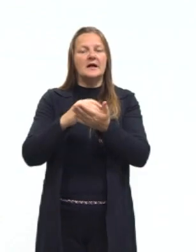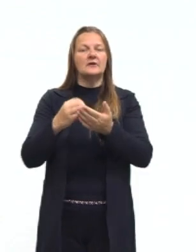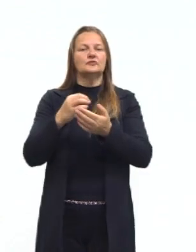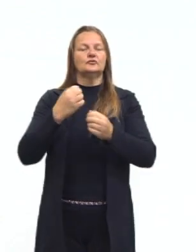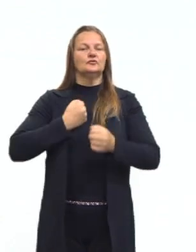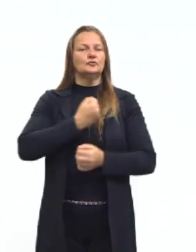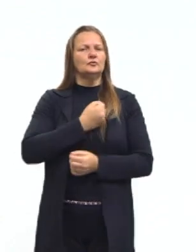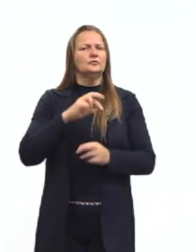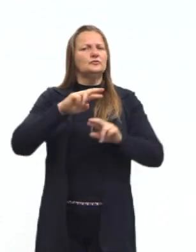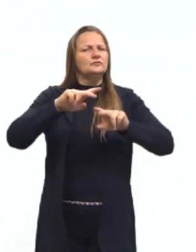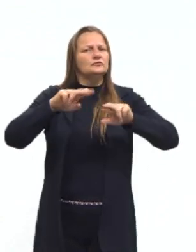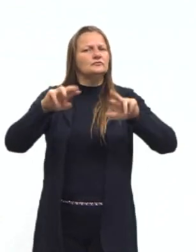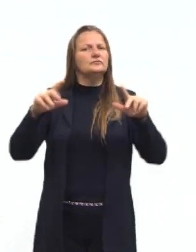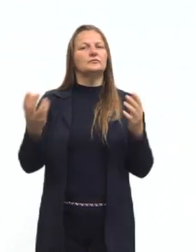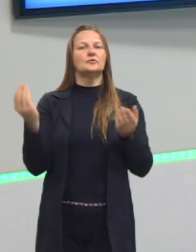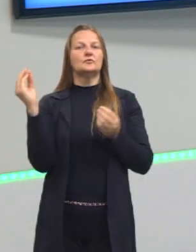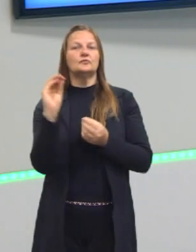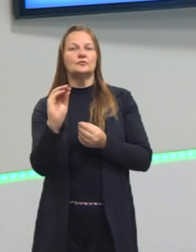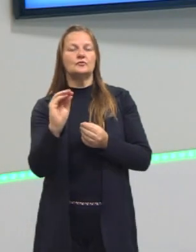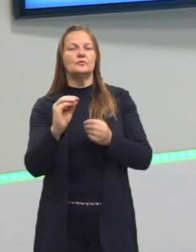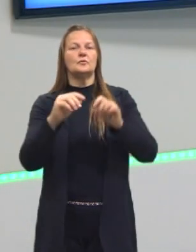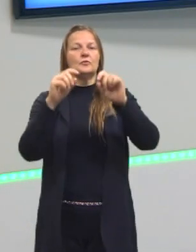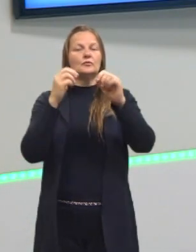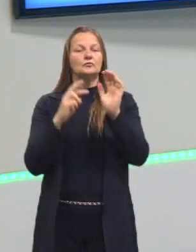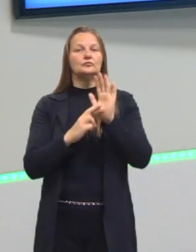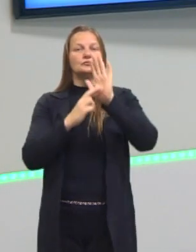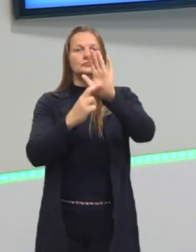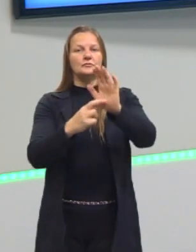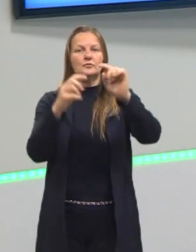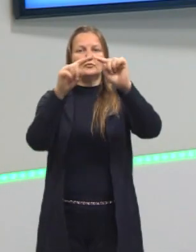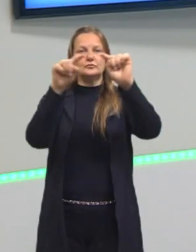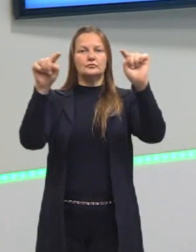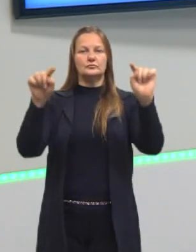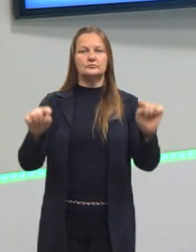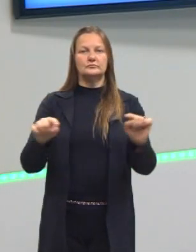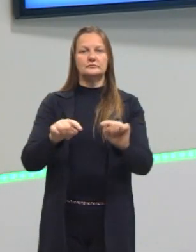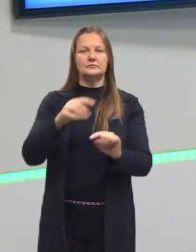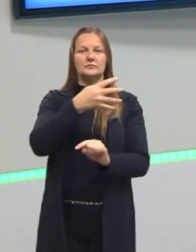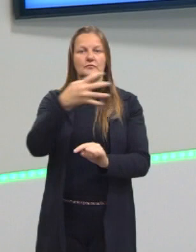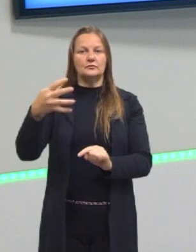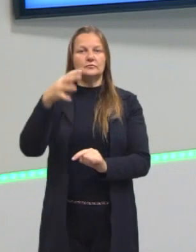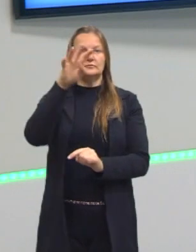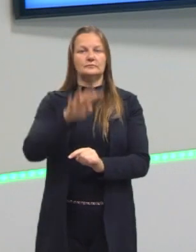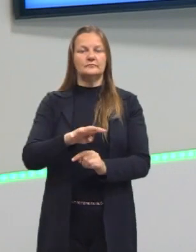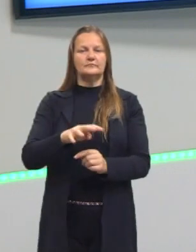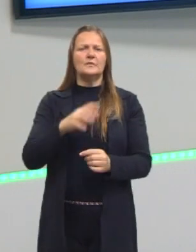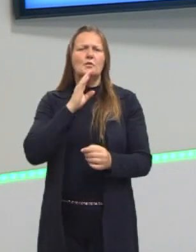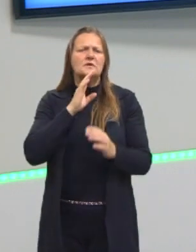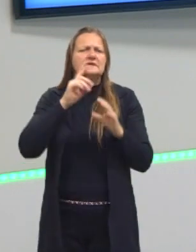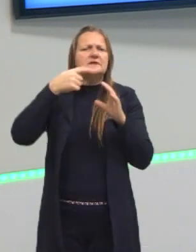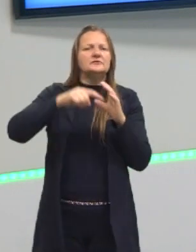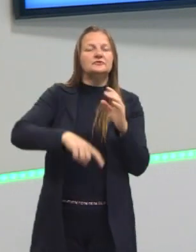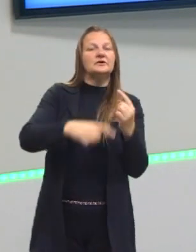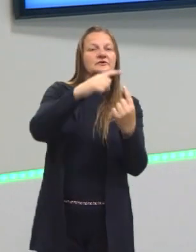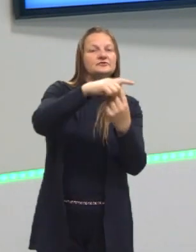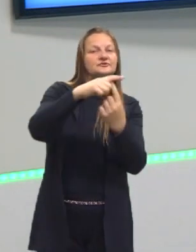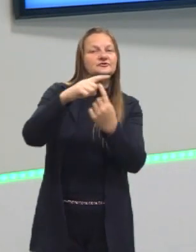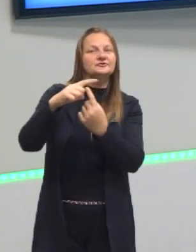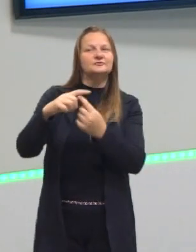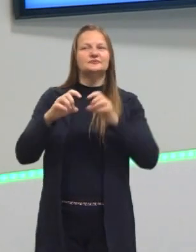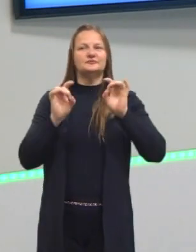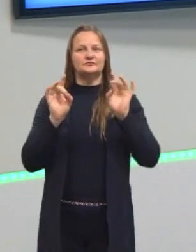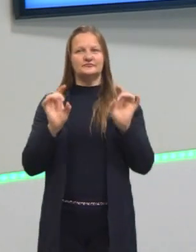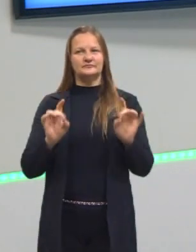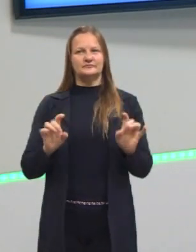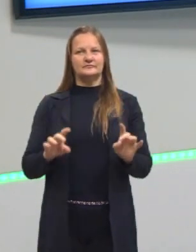numéricos através dessa representação matricial E hoje nós vamos conhecer alguns tipos específicos